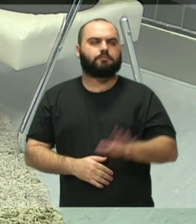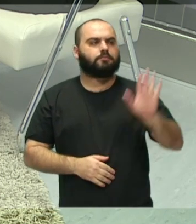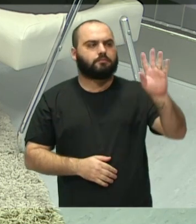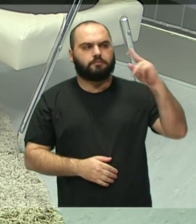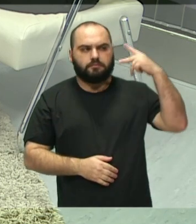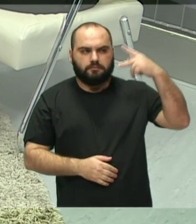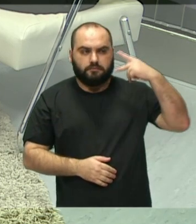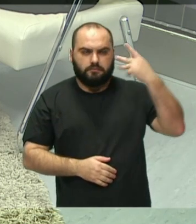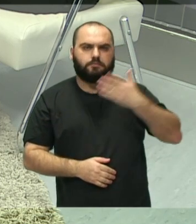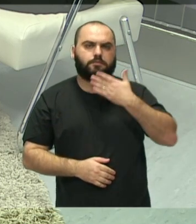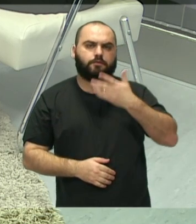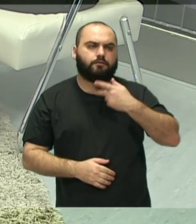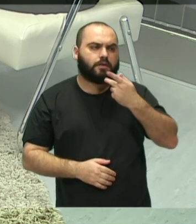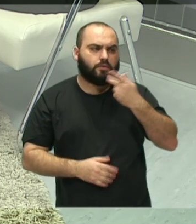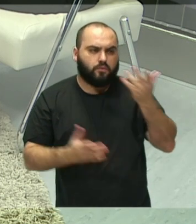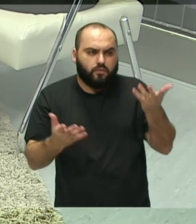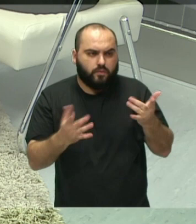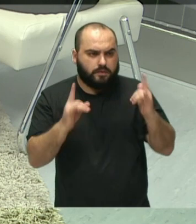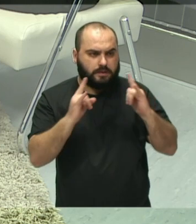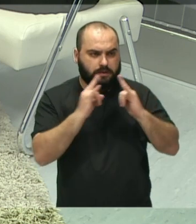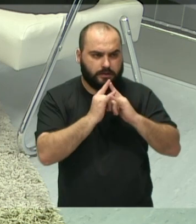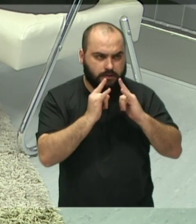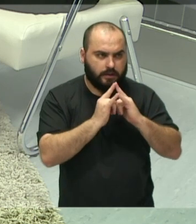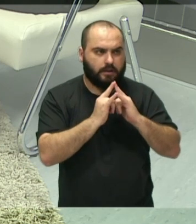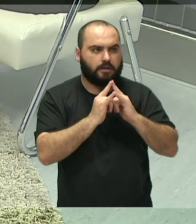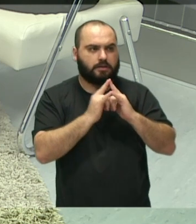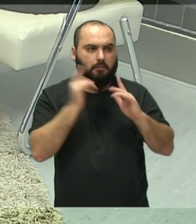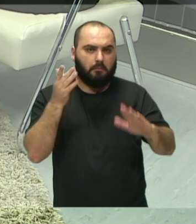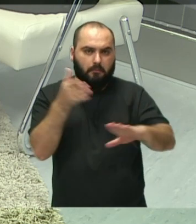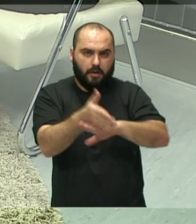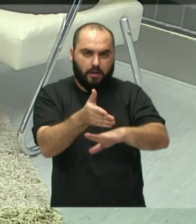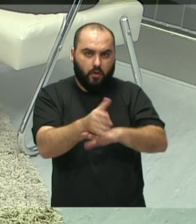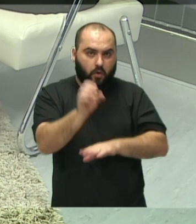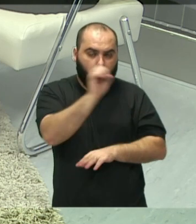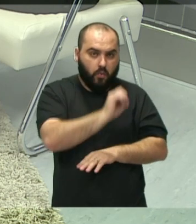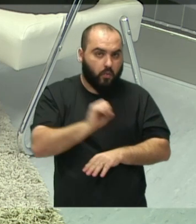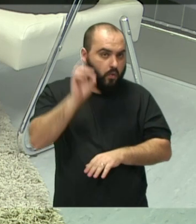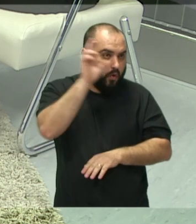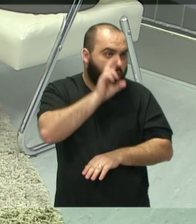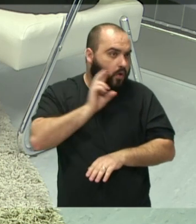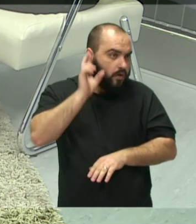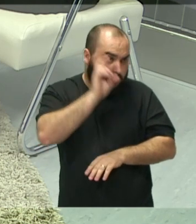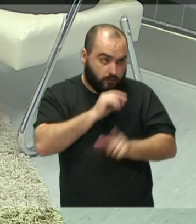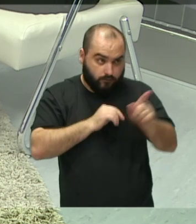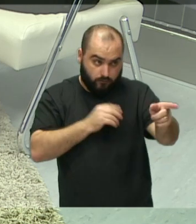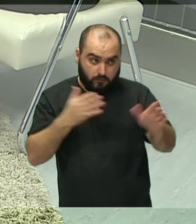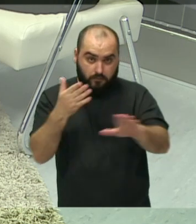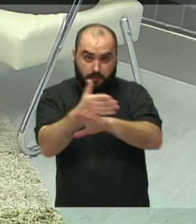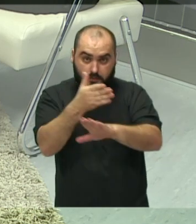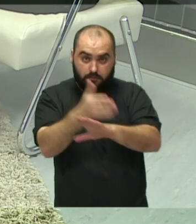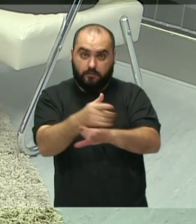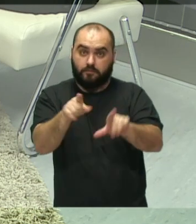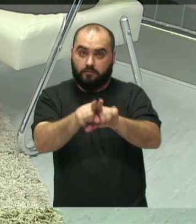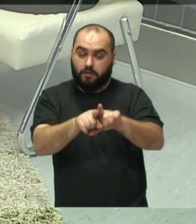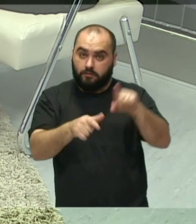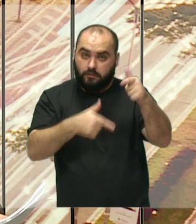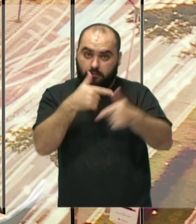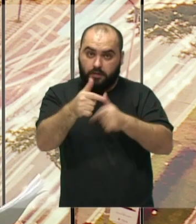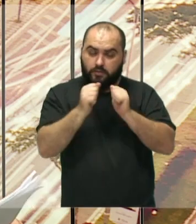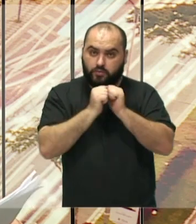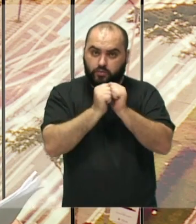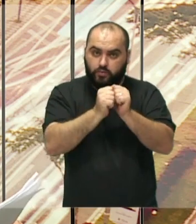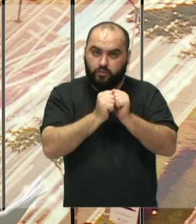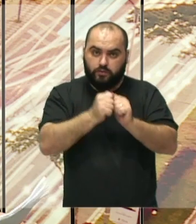senhora falou das entidades que participam do Outubro Rosa, a senhora participou da ação promovida em parceria com a Câmara de